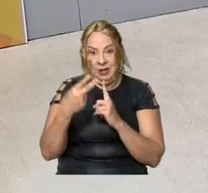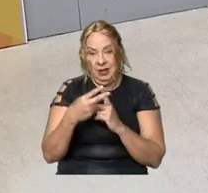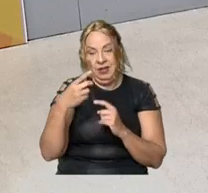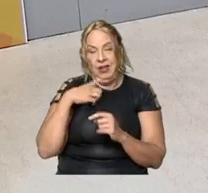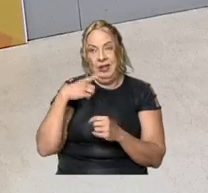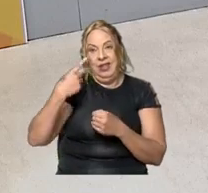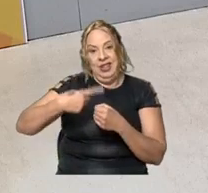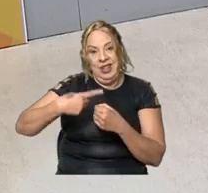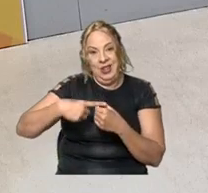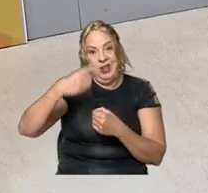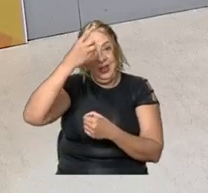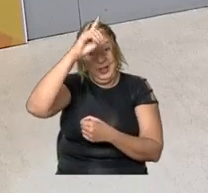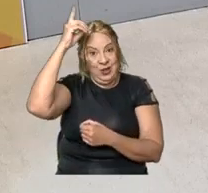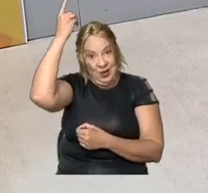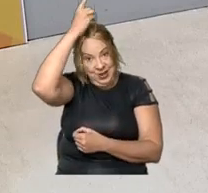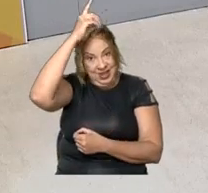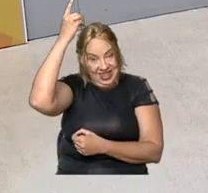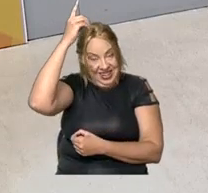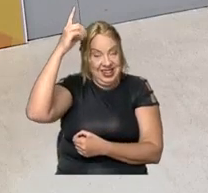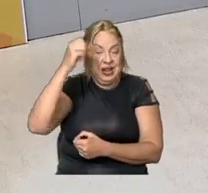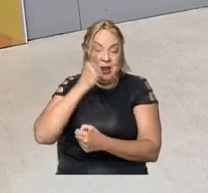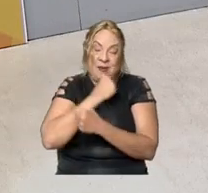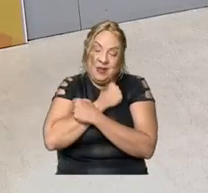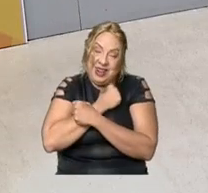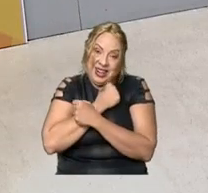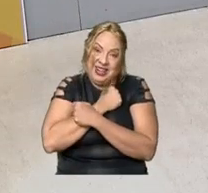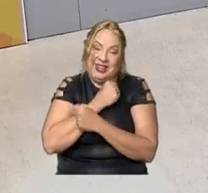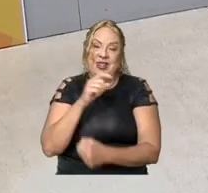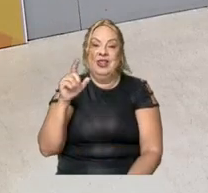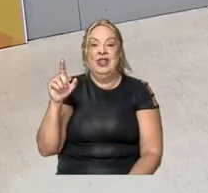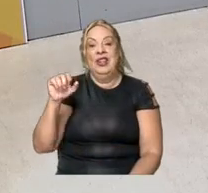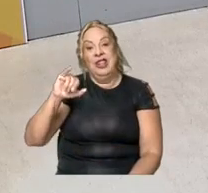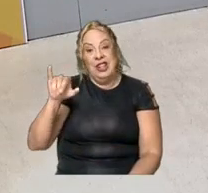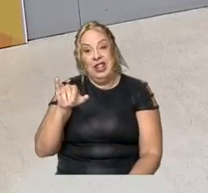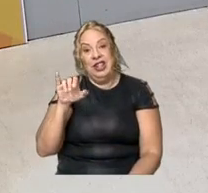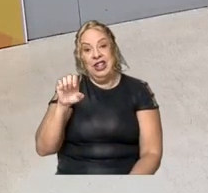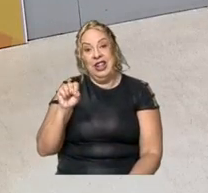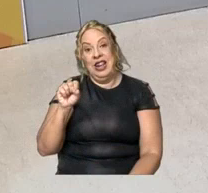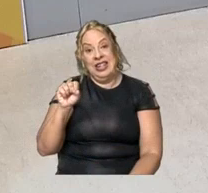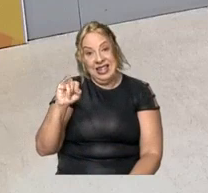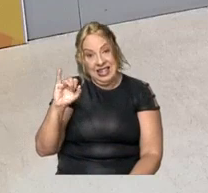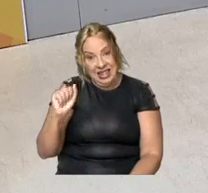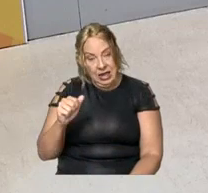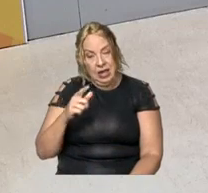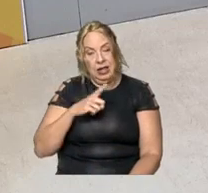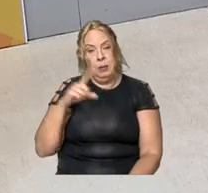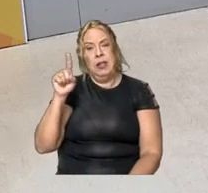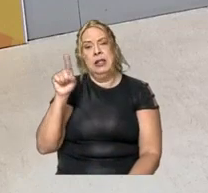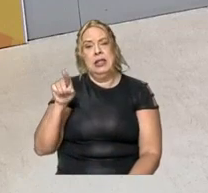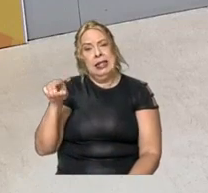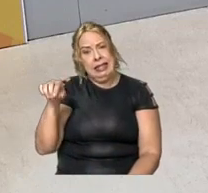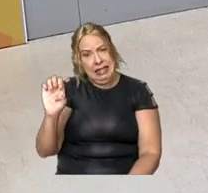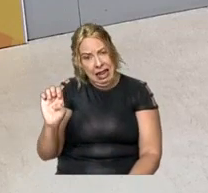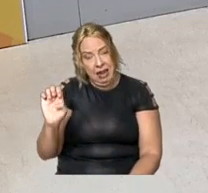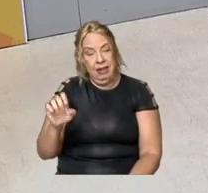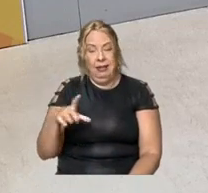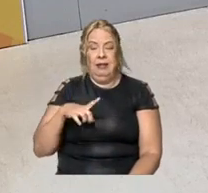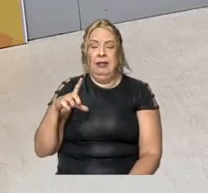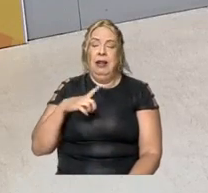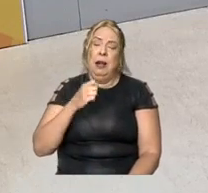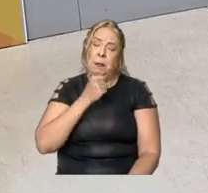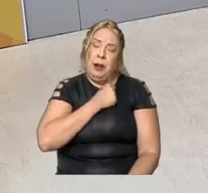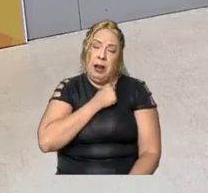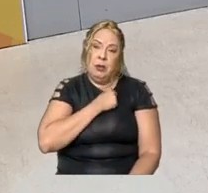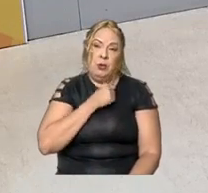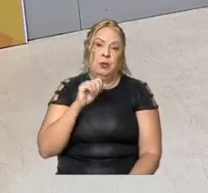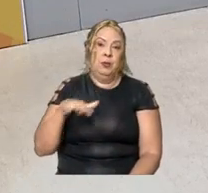pro amigo Zé de Neném. Já que é dia das crianças, Zé de Neném tem Neném, tudo a gostei. Ver. Gostei. Né? Então vamos lá, Zé de Neném. Vamos lá, Jéssica,